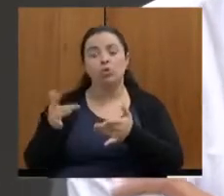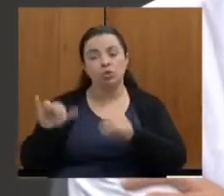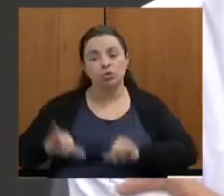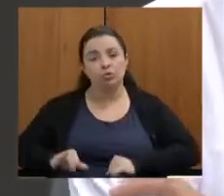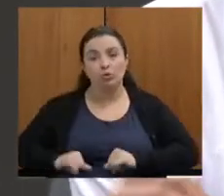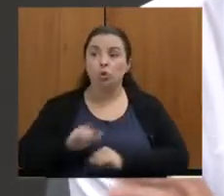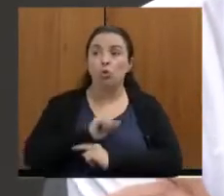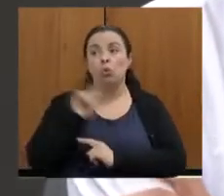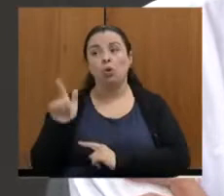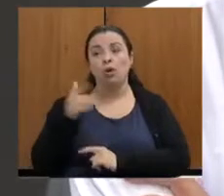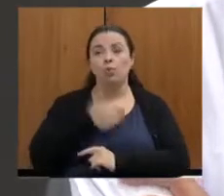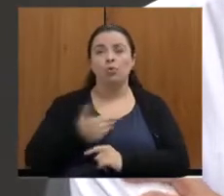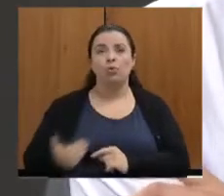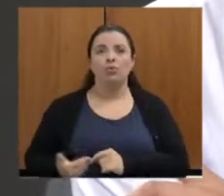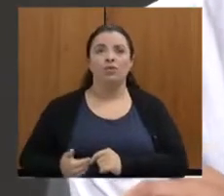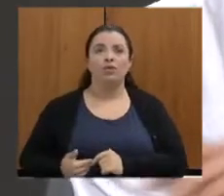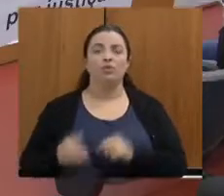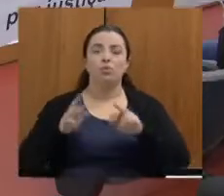aqui